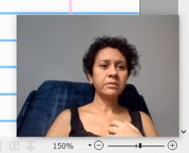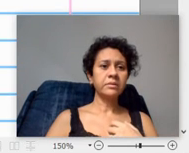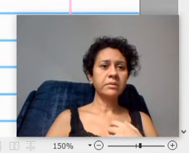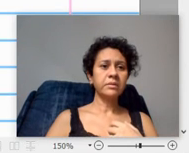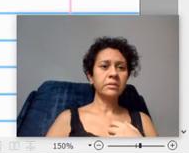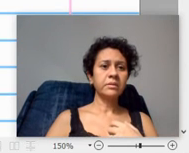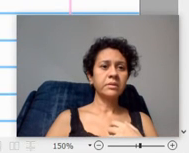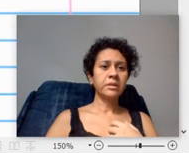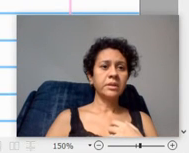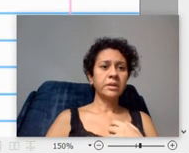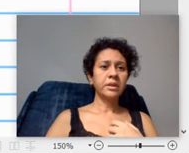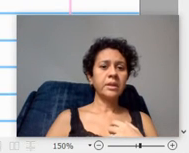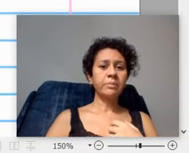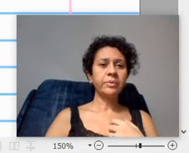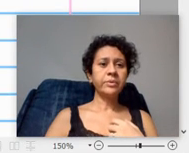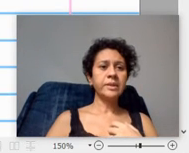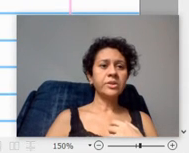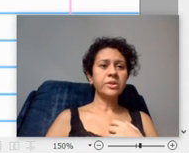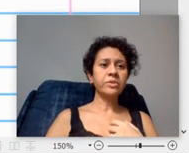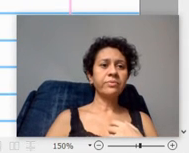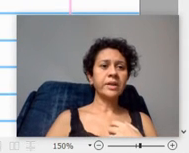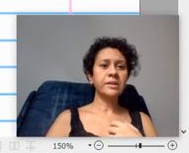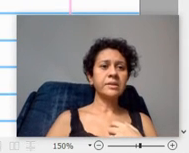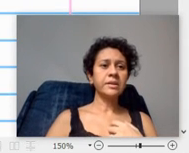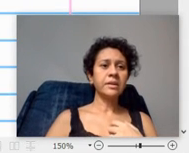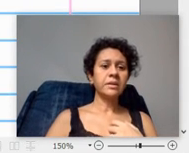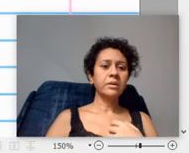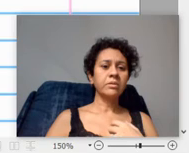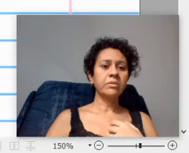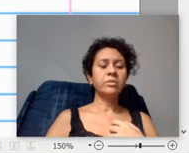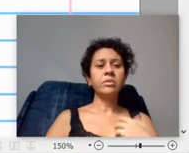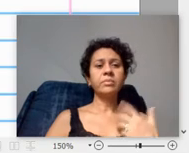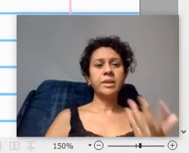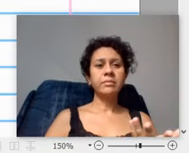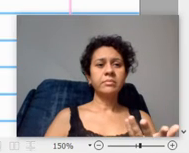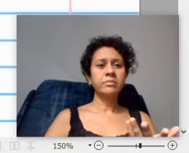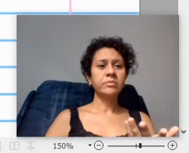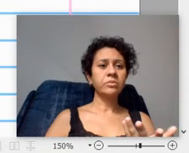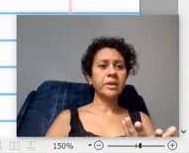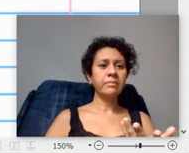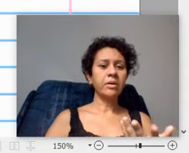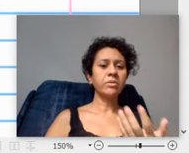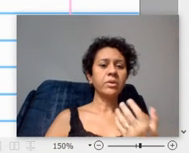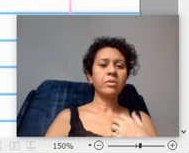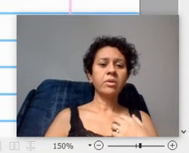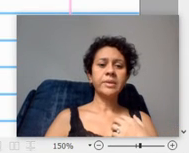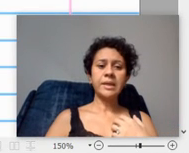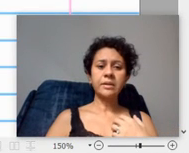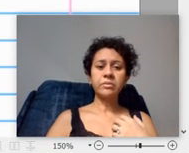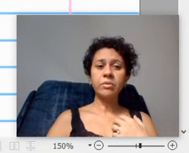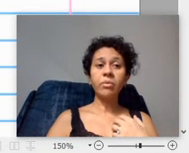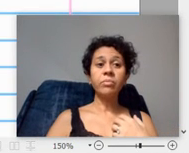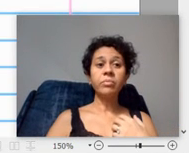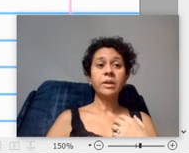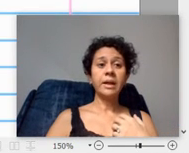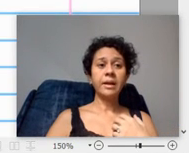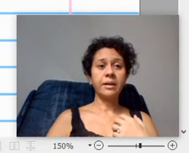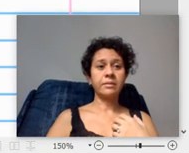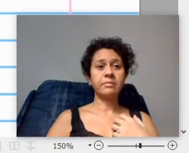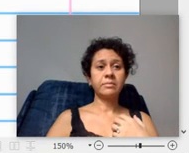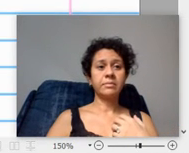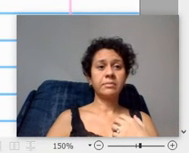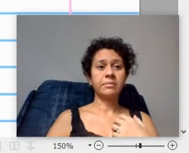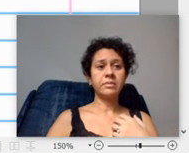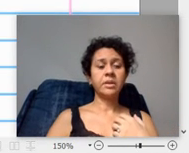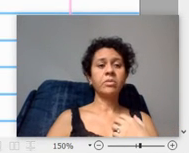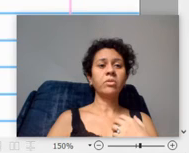linha. E depois a gente faz o nome de um animal começado com